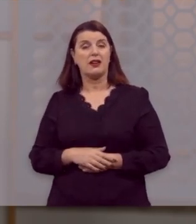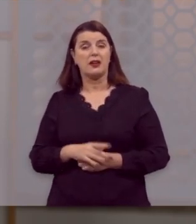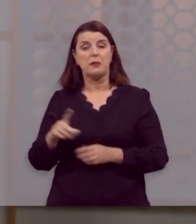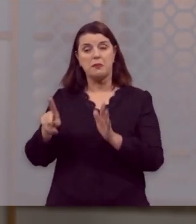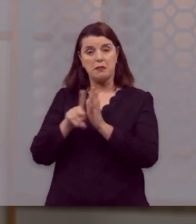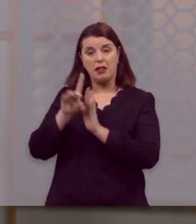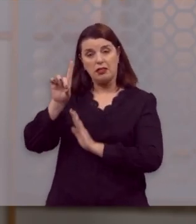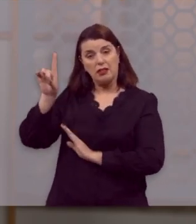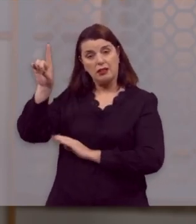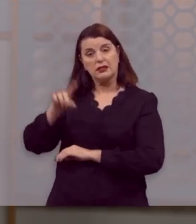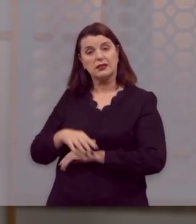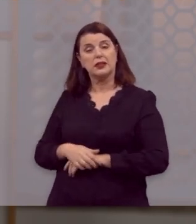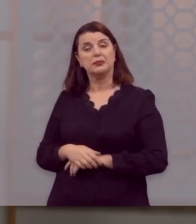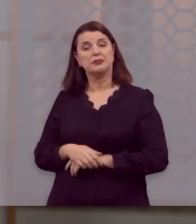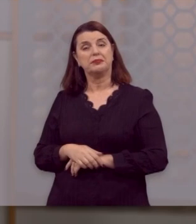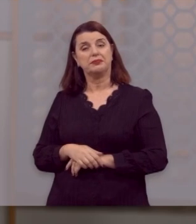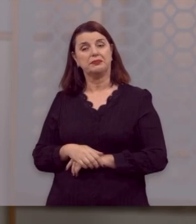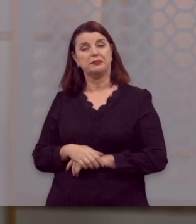ele é divino.